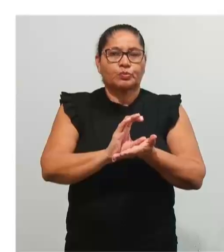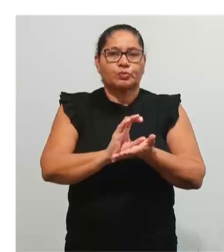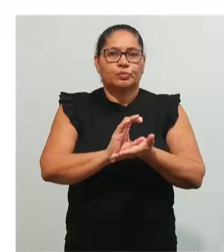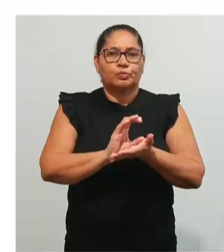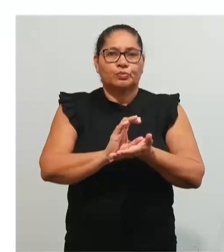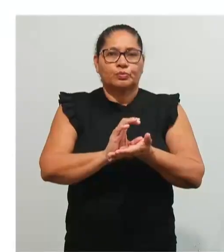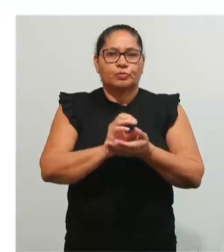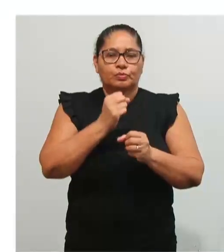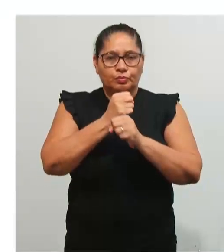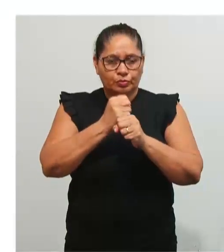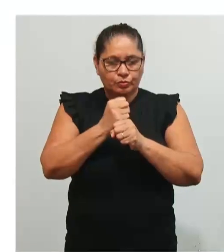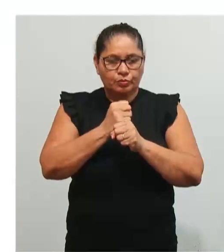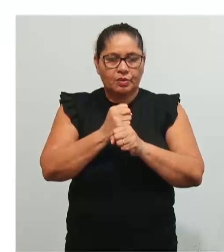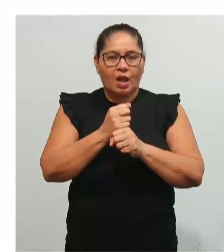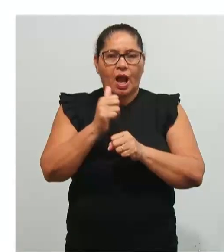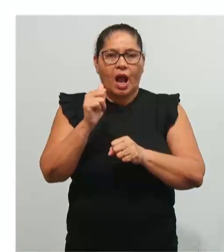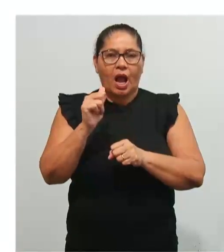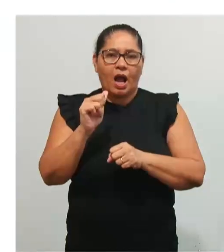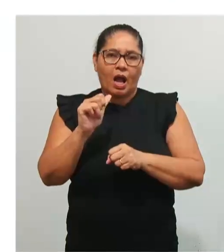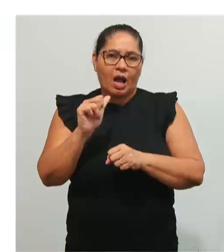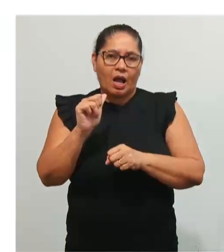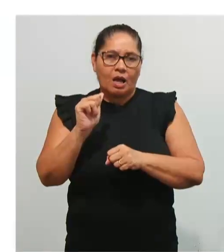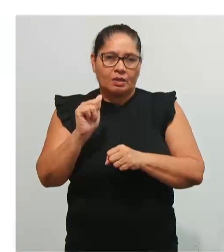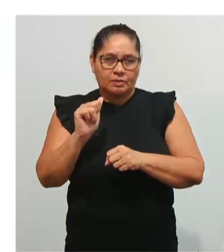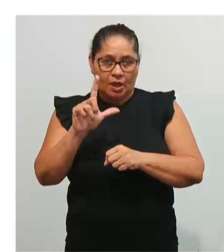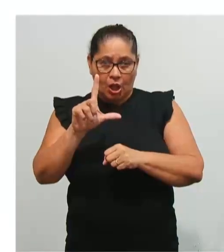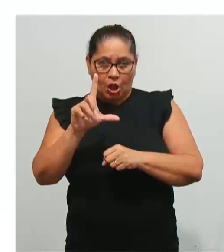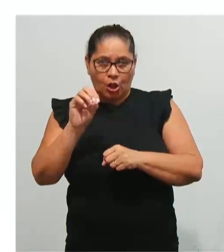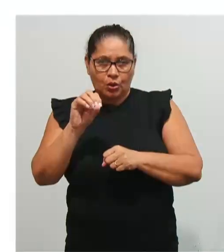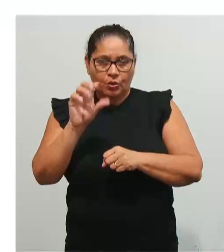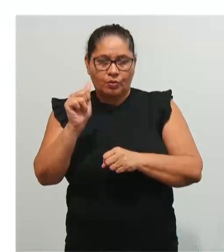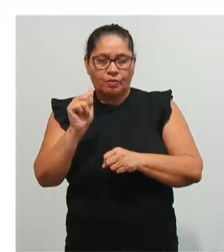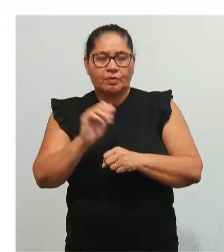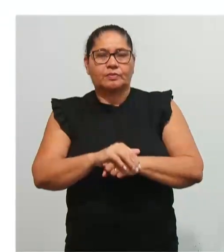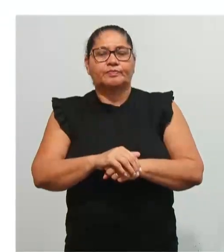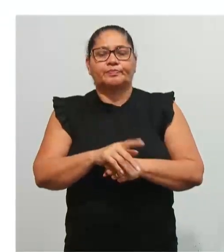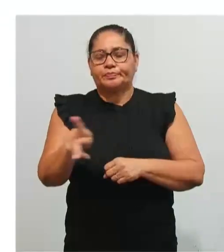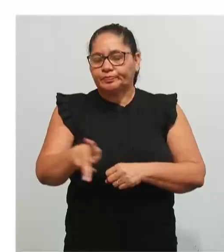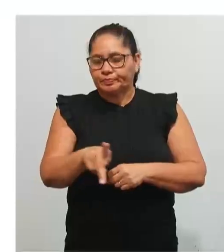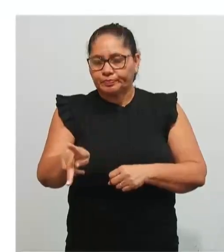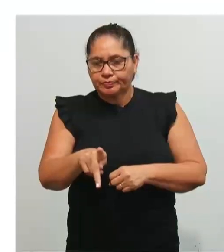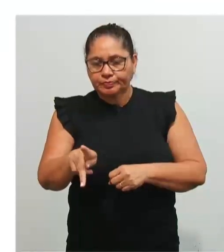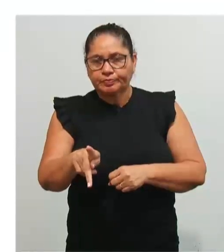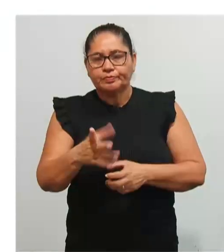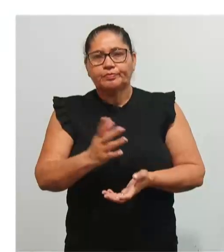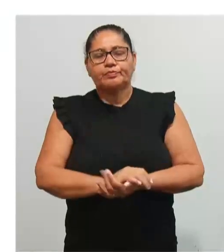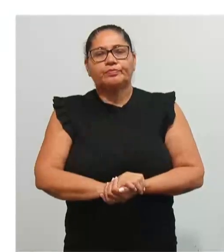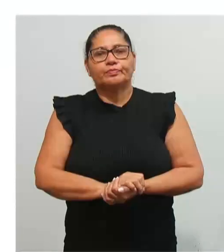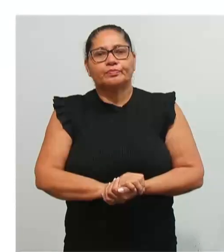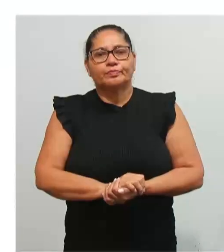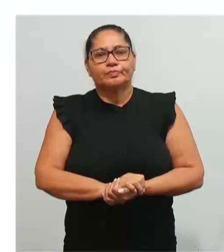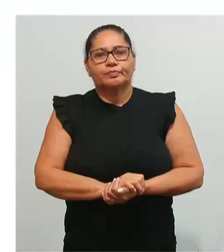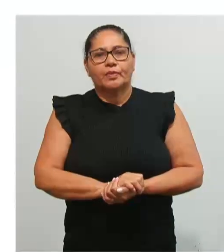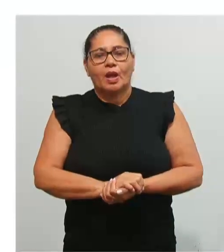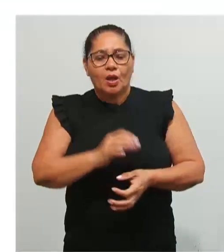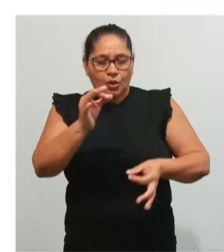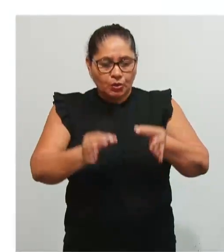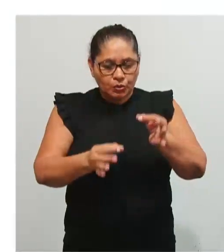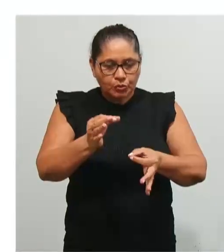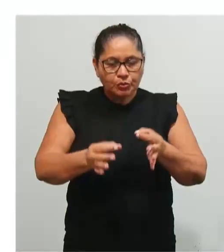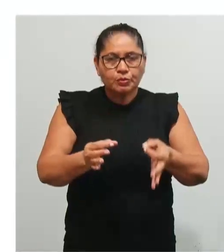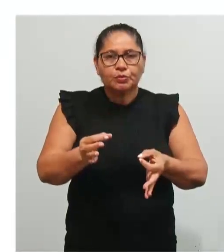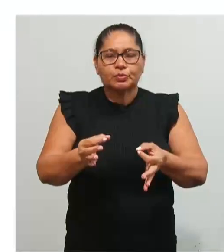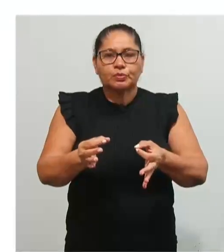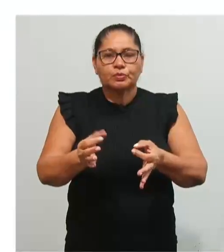Anual, a LOA. Vale lembrar que as audiências públicas, realizadas no momento da elaboração dos planos e do